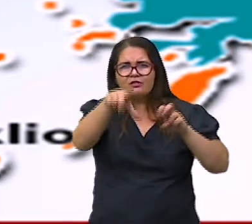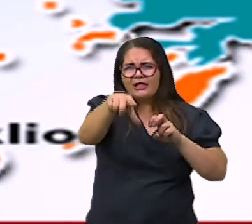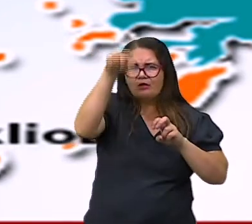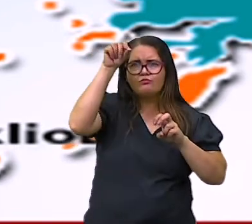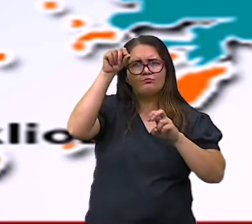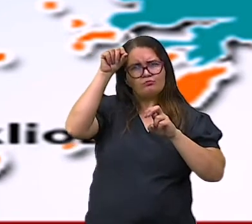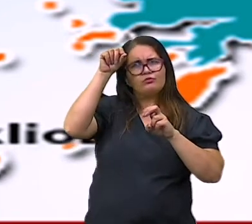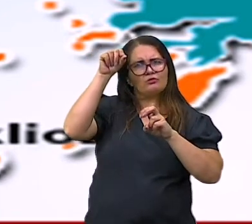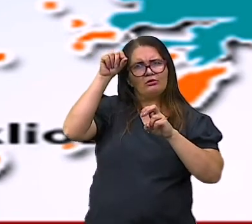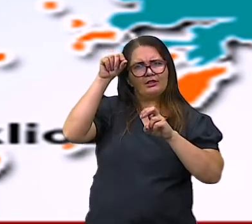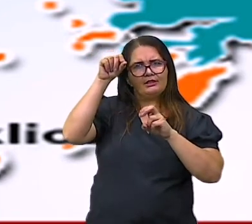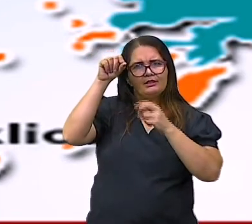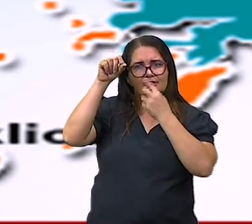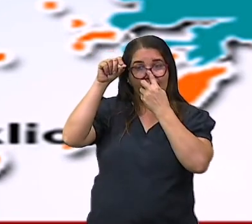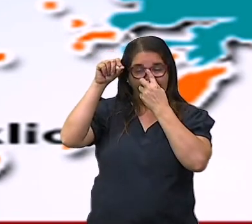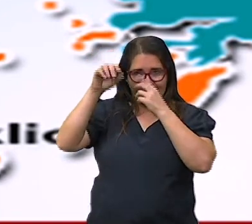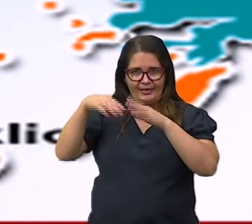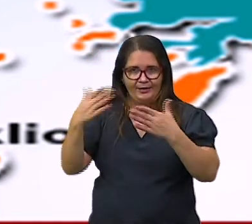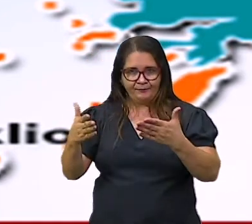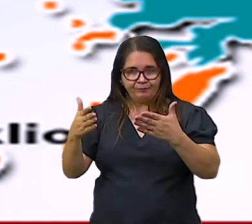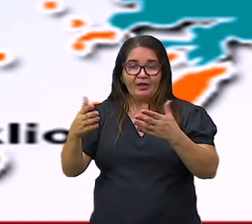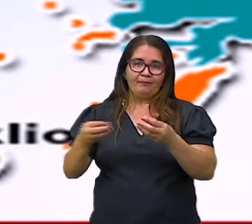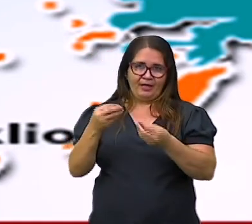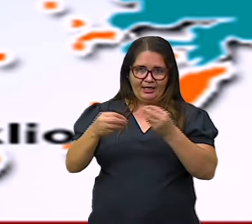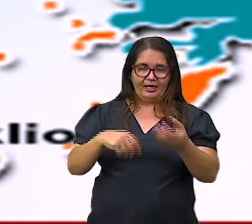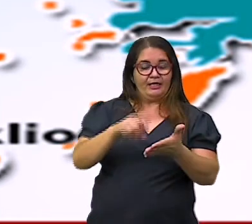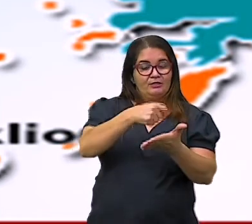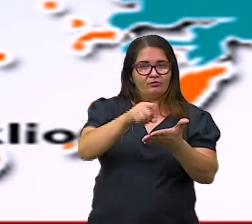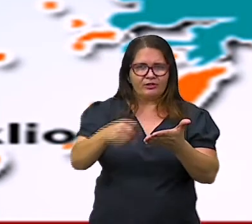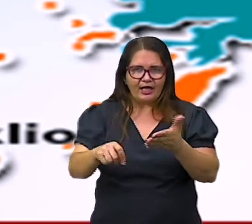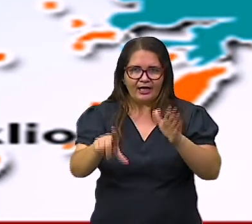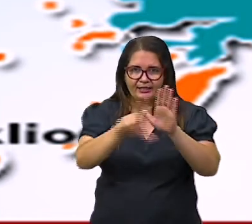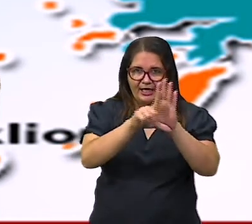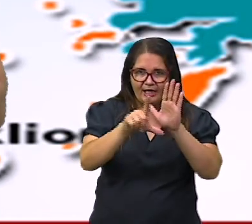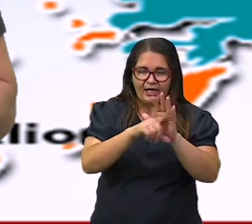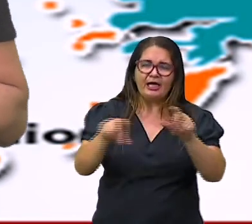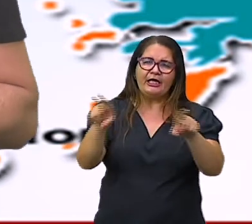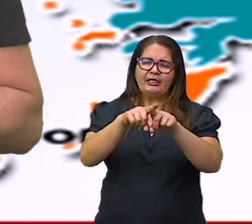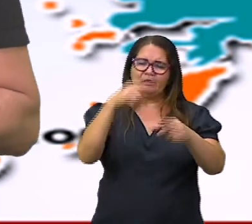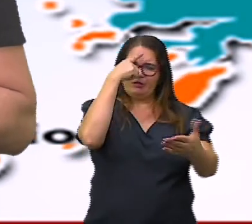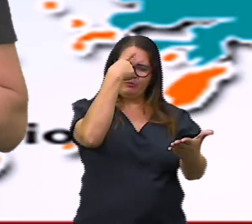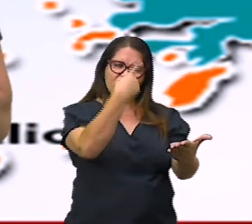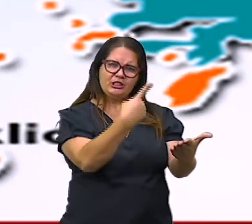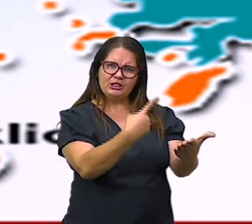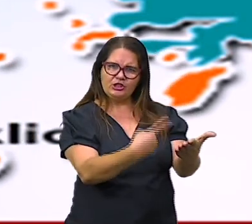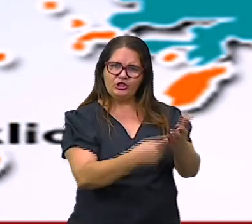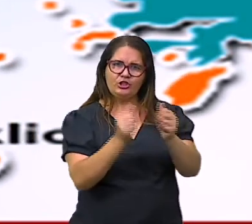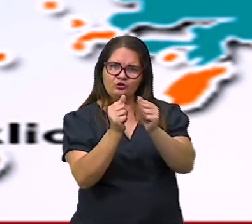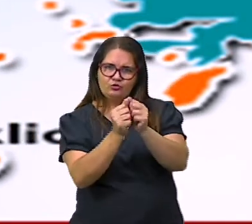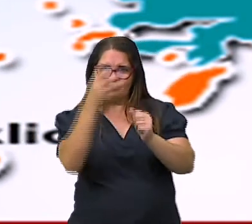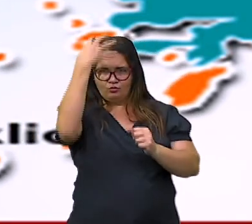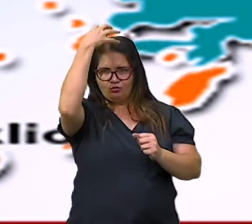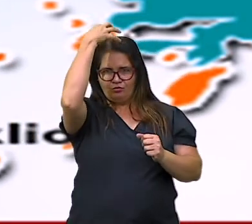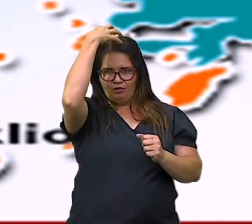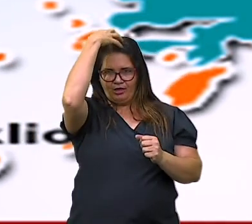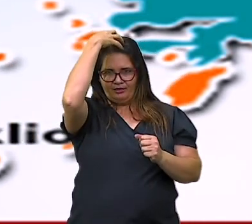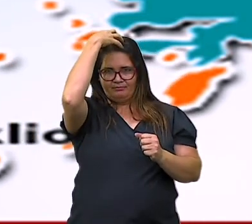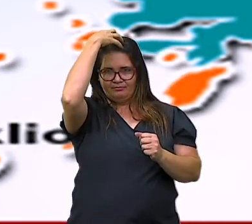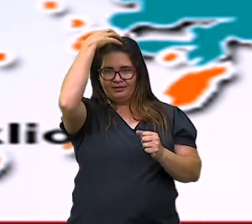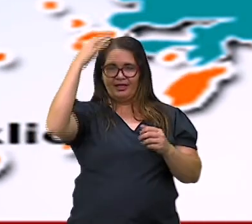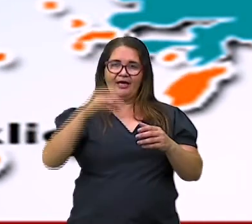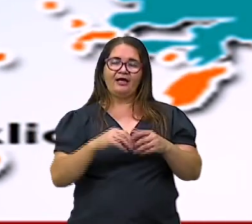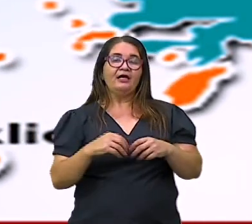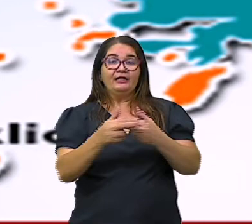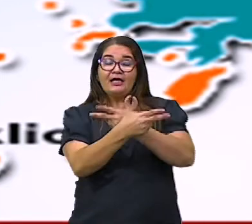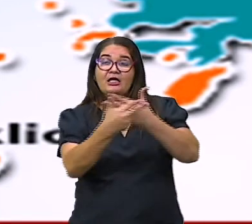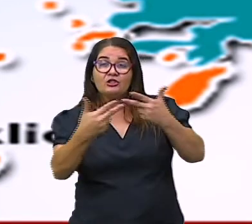não trabalhava e dedicava-se integralmente à vida militar. O treinamento militar em Esparta iniciava-se na